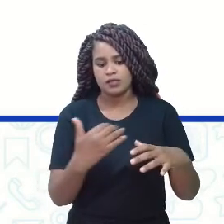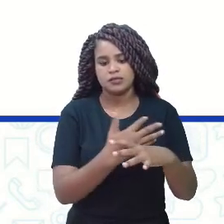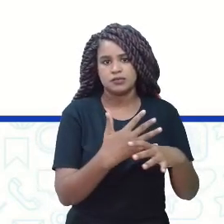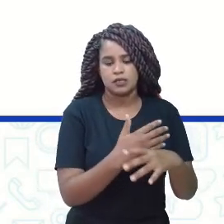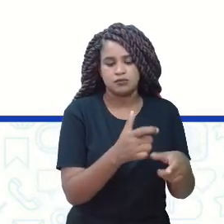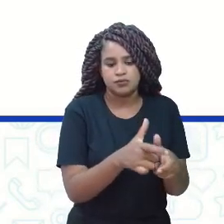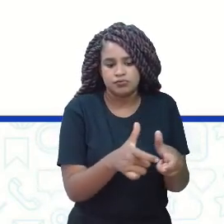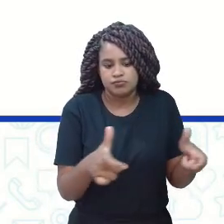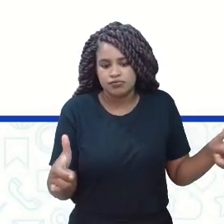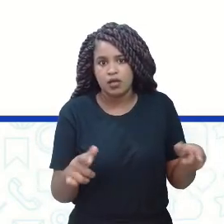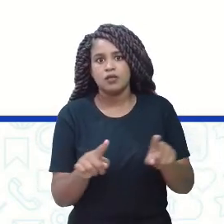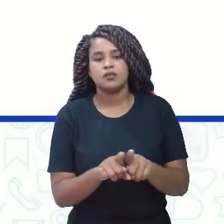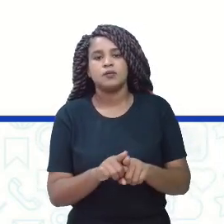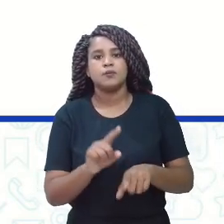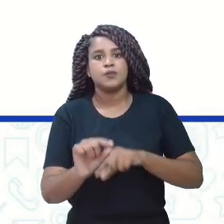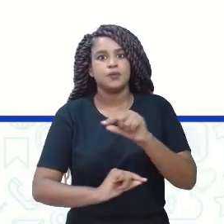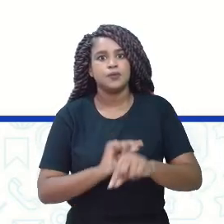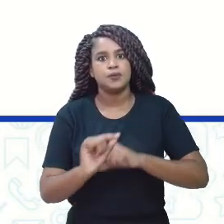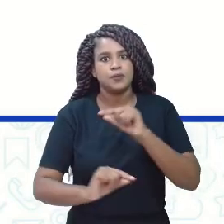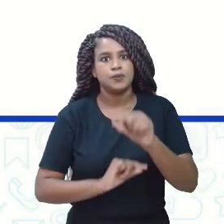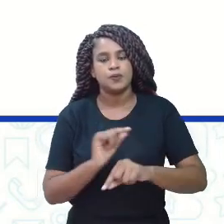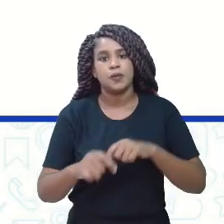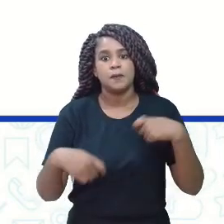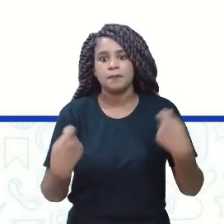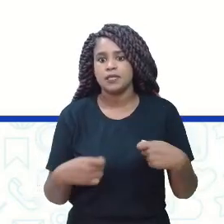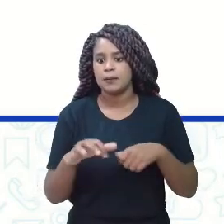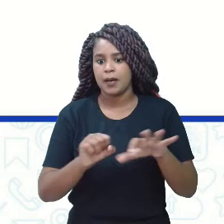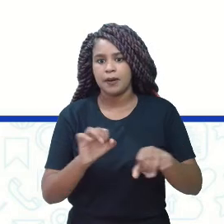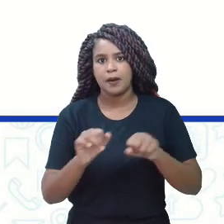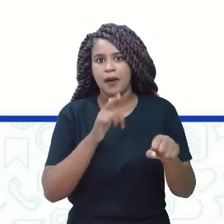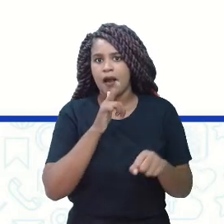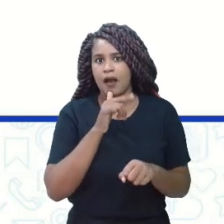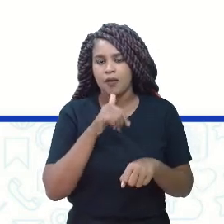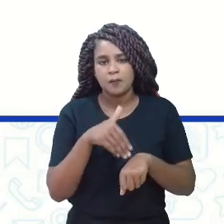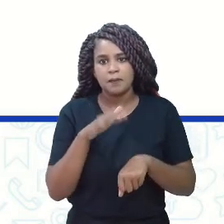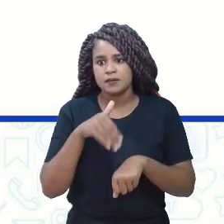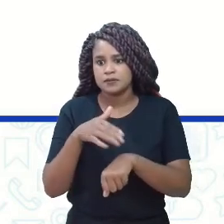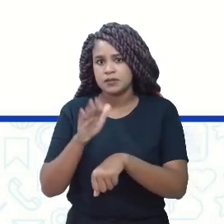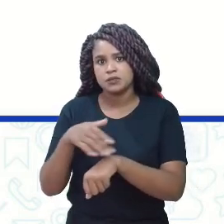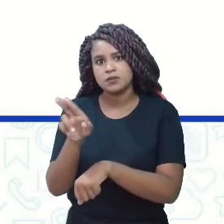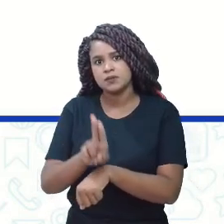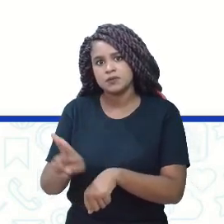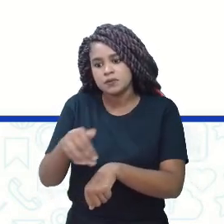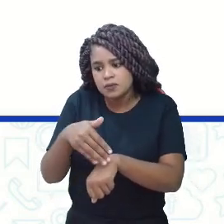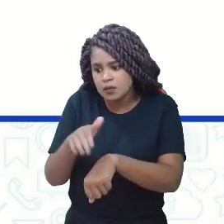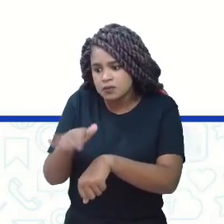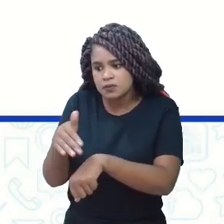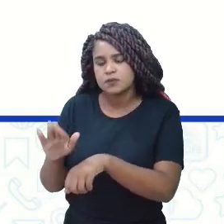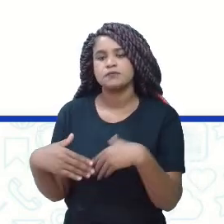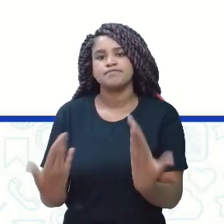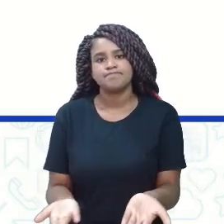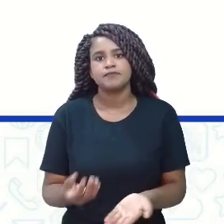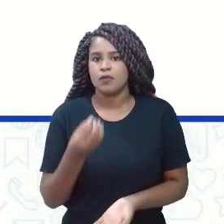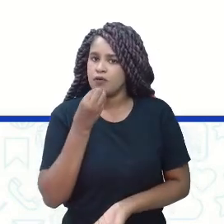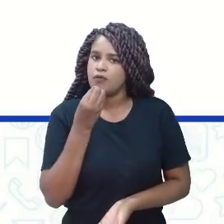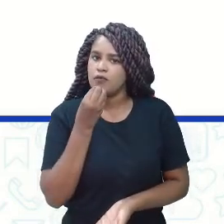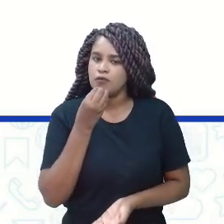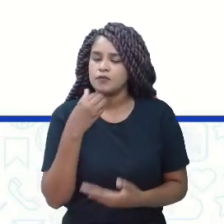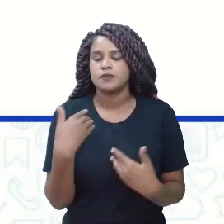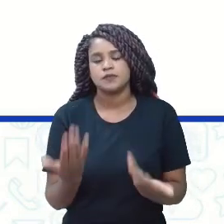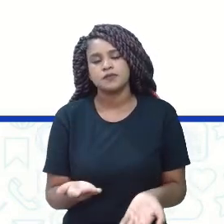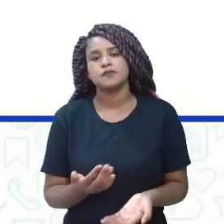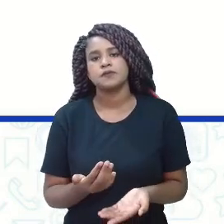ocorre também uma crescente demanda pela água, né? Isso é óbvio, que é utilizada de